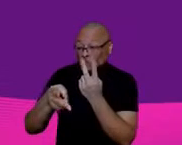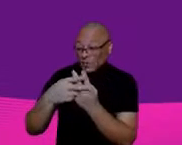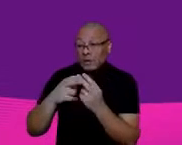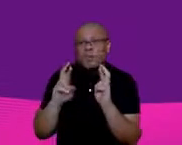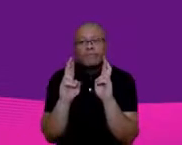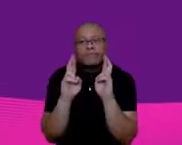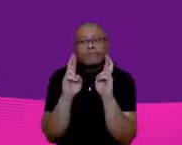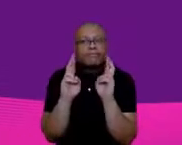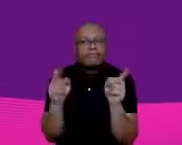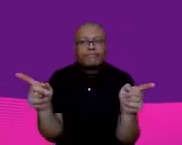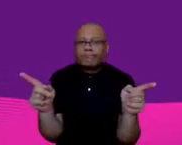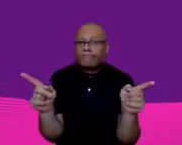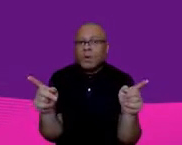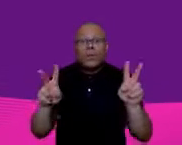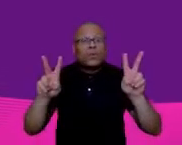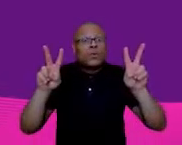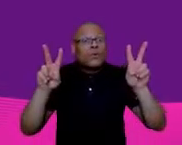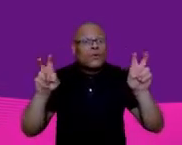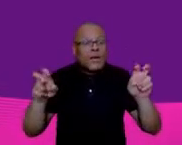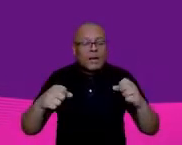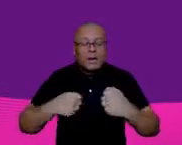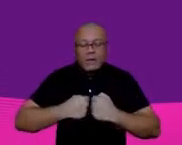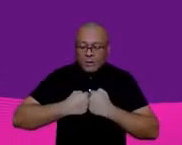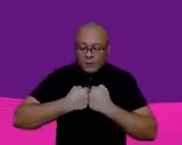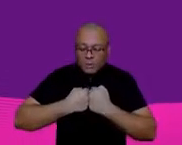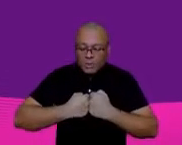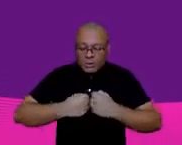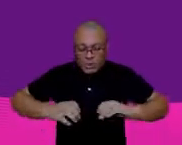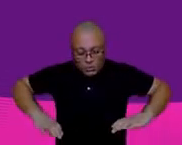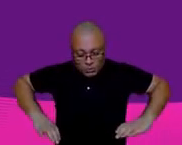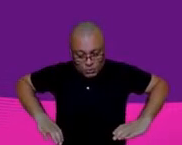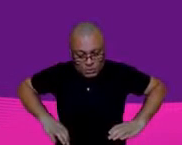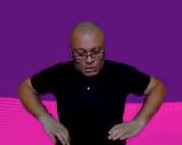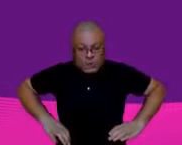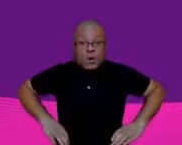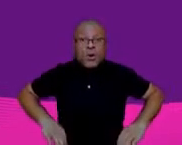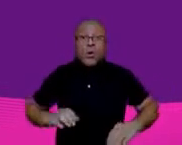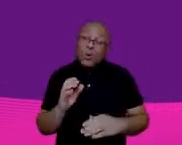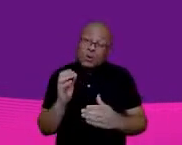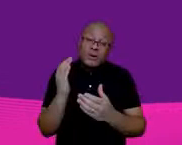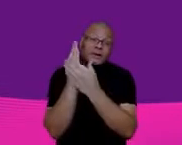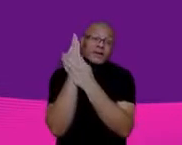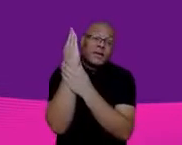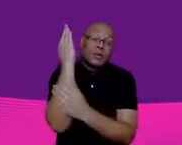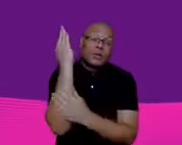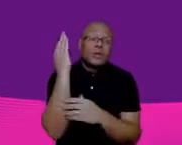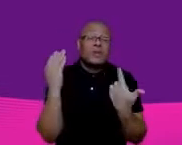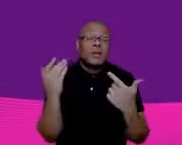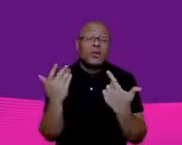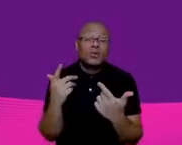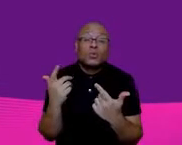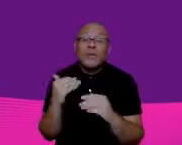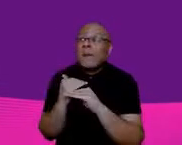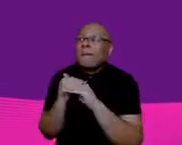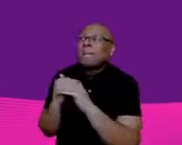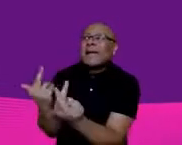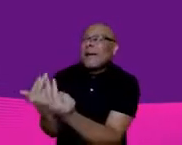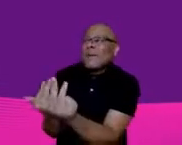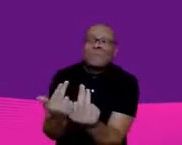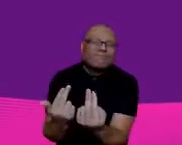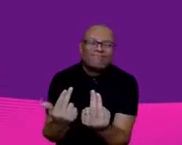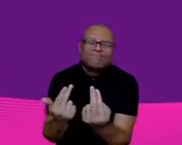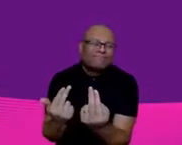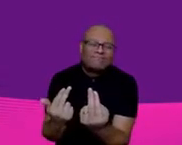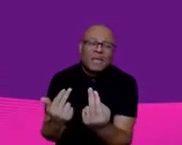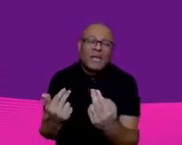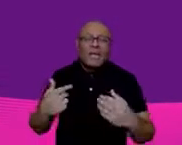quando a gente fala de prótese de joelho, prótese de quadril ou mesmo cirurgias robóticas de coluna. Por quê? Porque a gente não tem uma lesão padronizada. A gente está falando de fraturas do corpo inteiro,